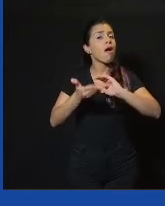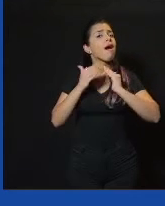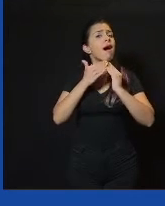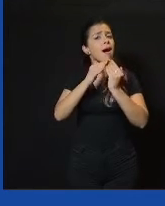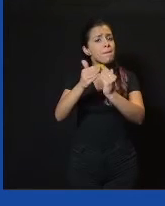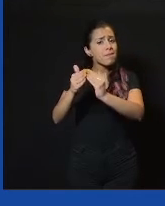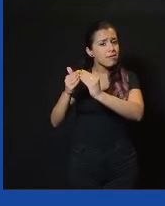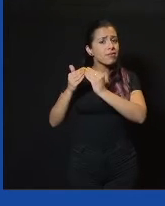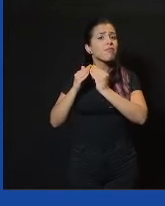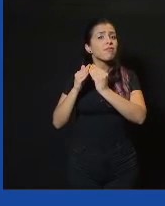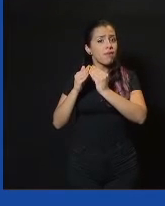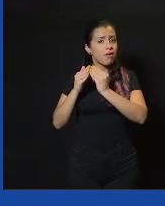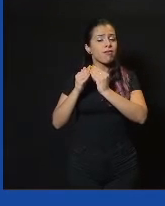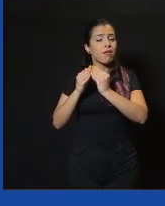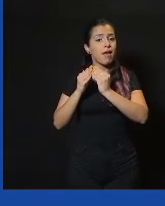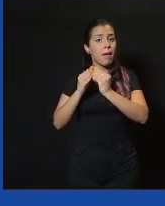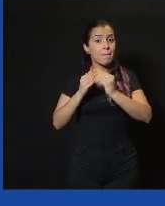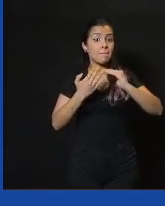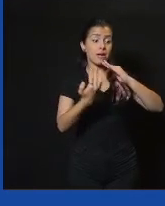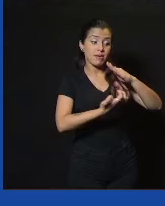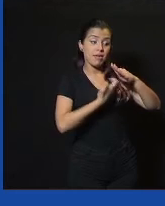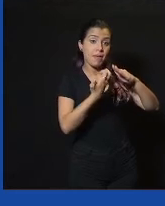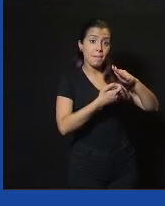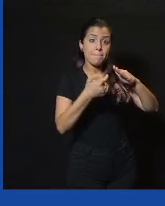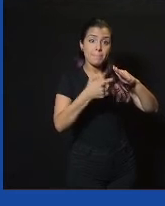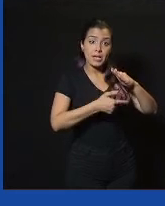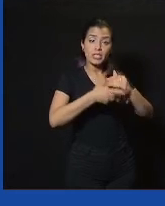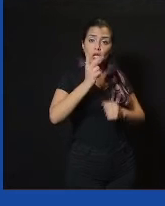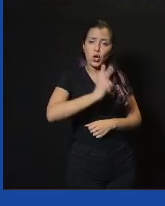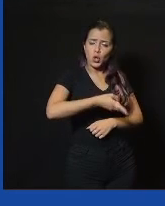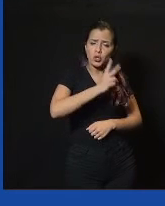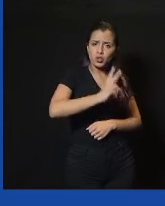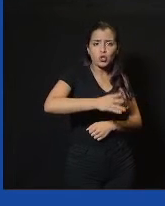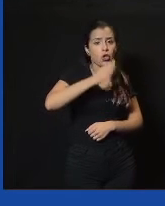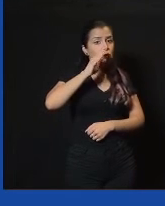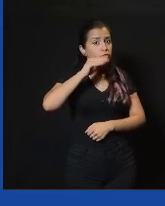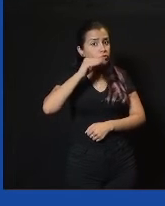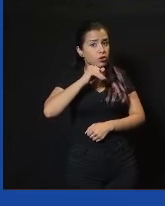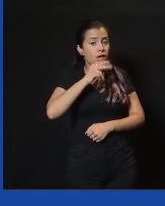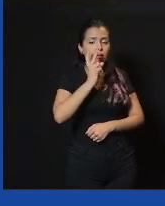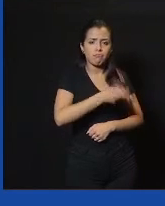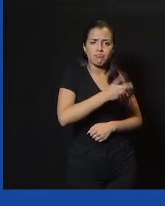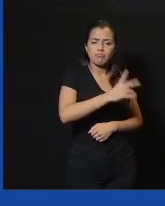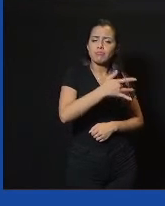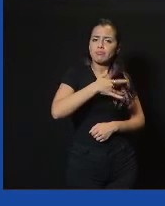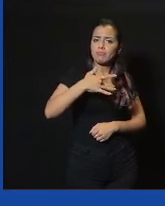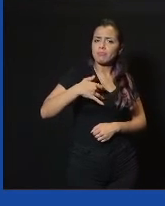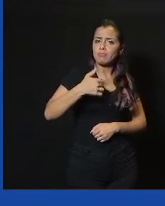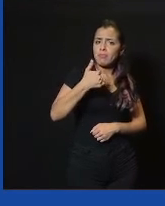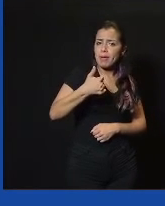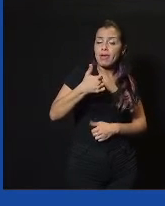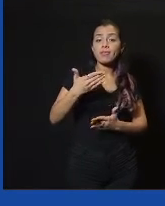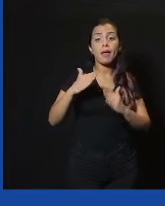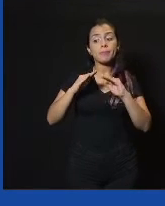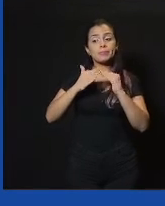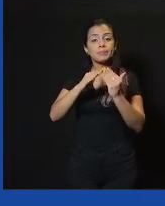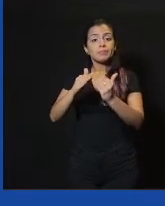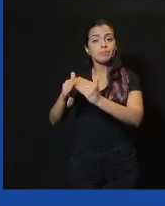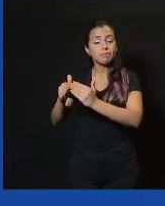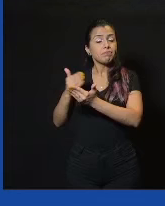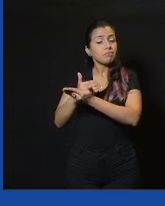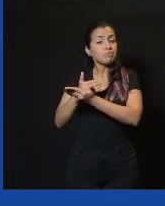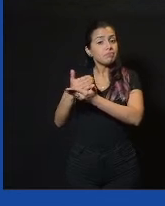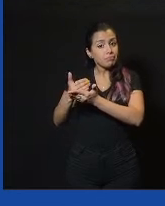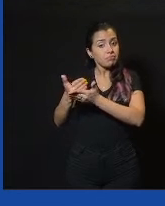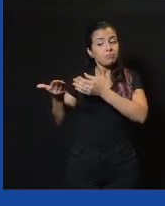minha empresa mantenha-se bem, para que os meus funcionários mantenham-se bem, então é na periferia que eu tenho que começar a base, que a gente está falando de uma receita